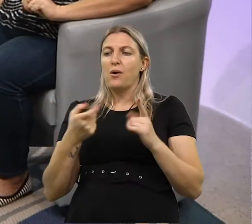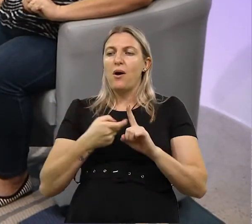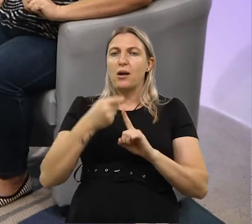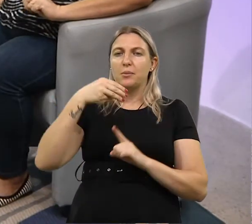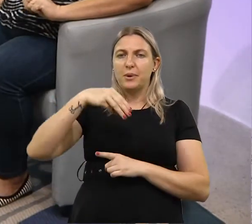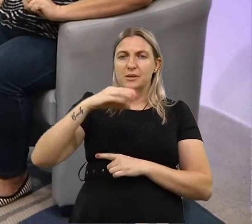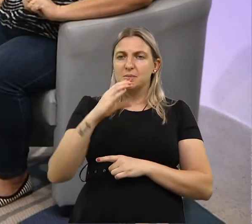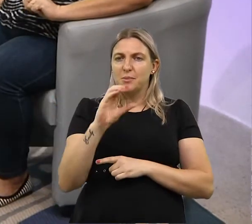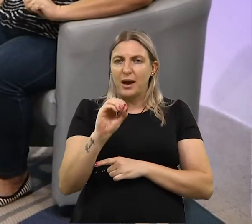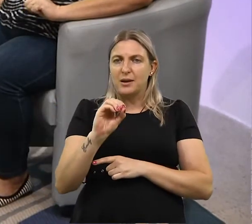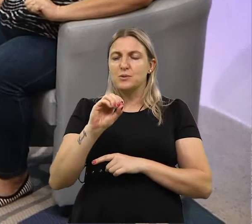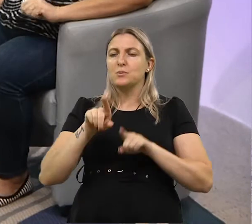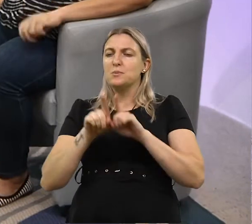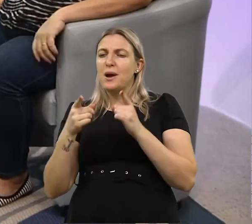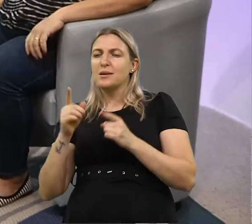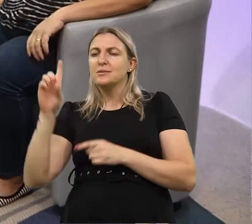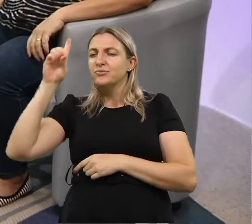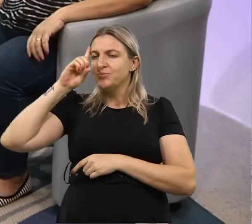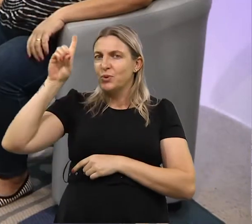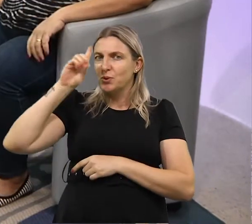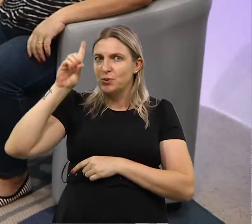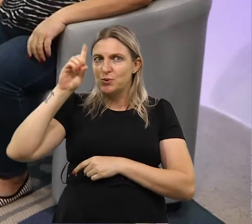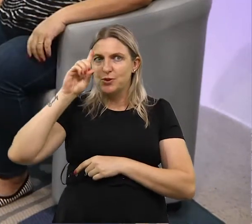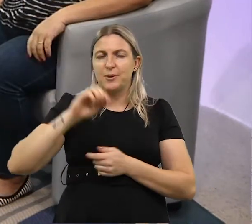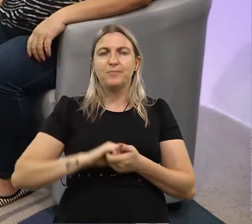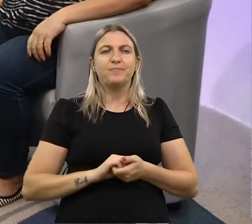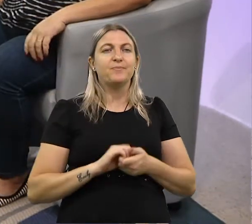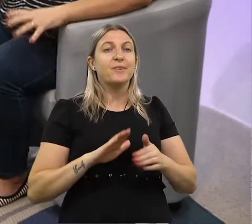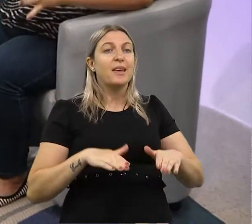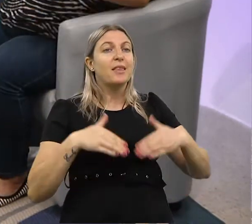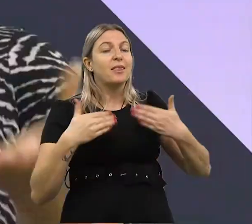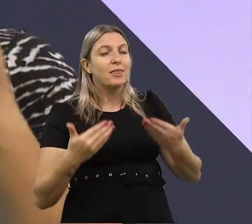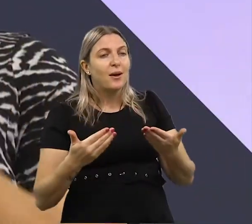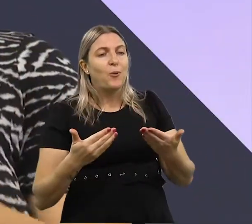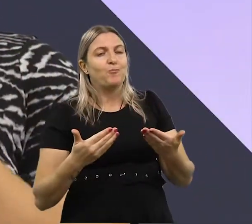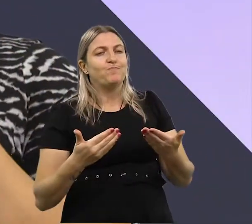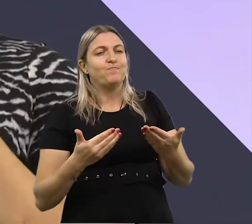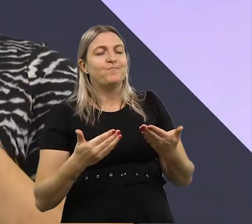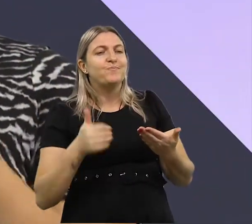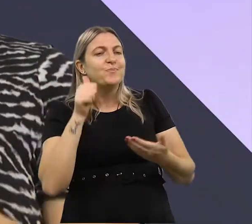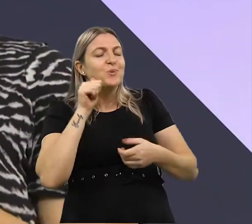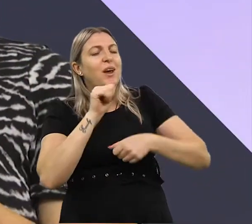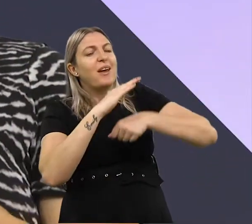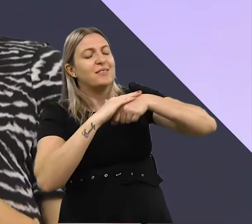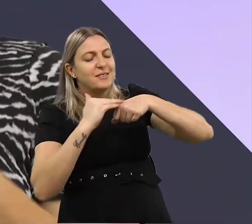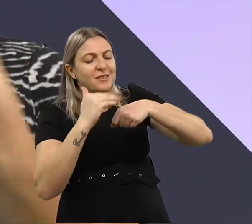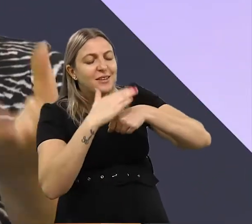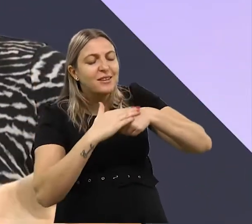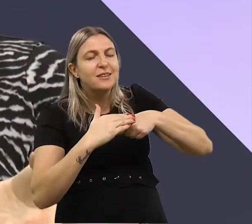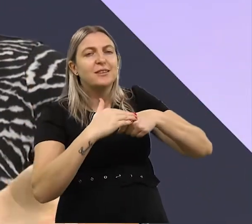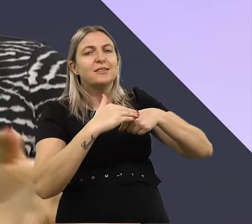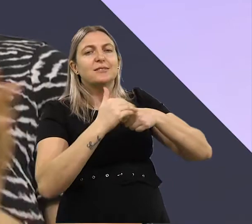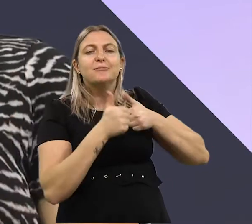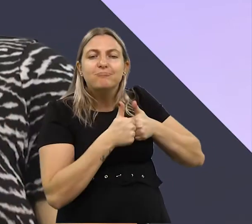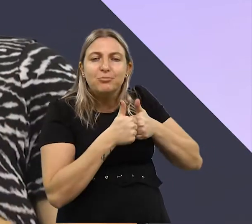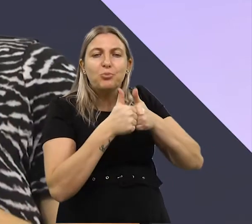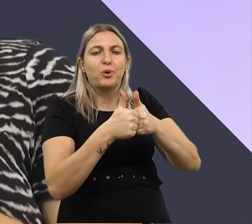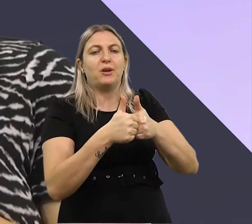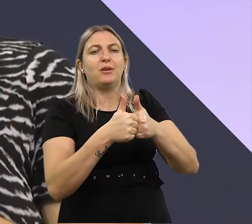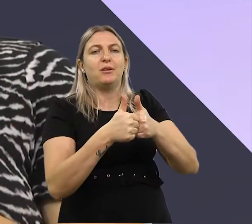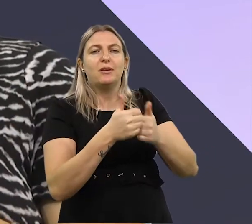neste mês, mas para todos os dias, digamos assim. Então, o que eu poderia dizer, queridas